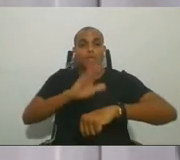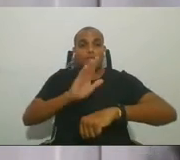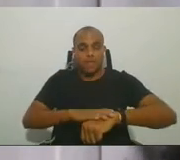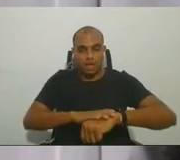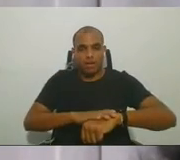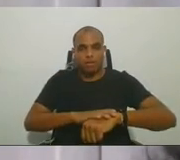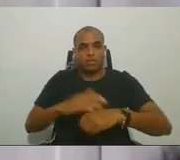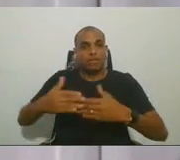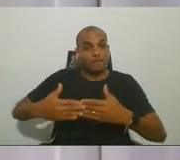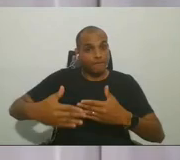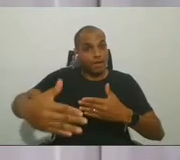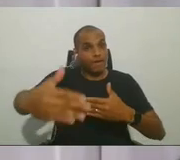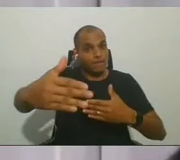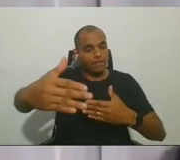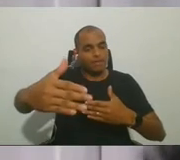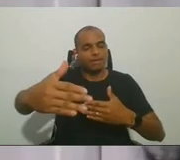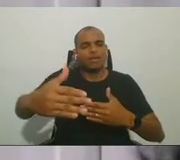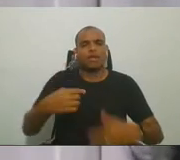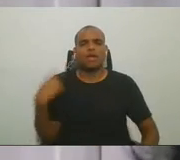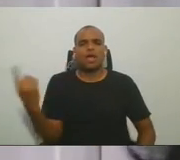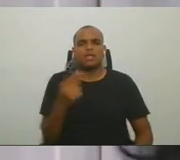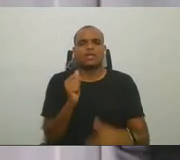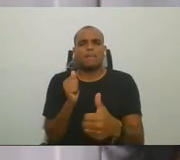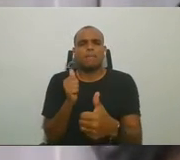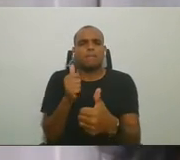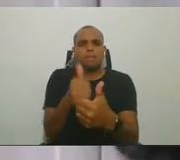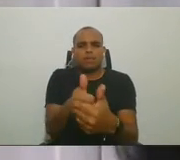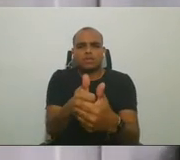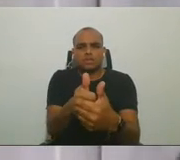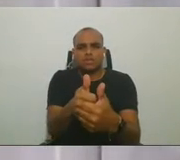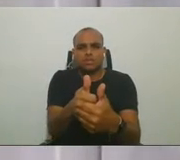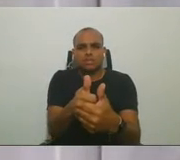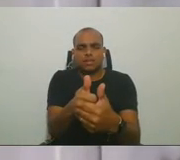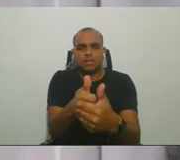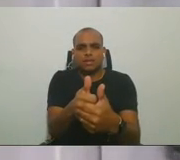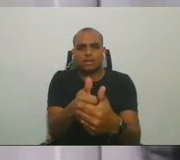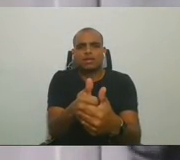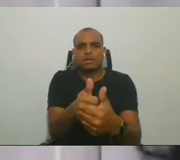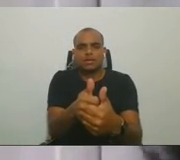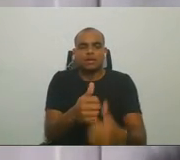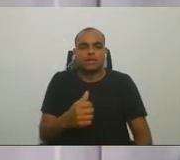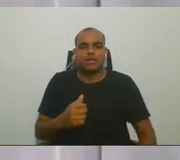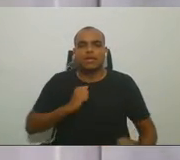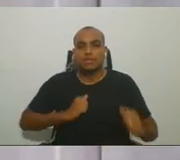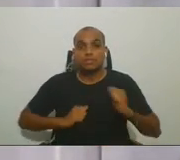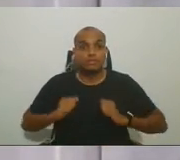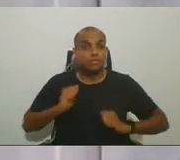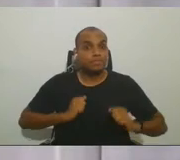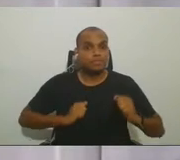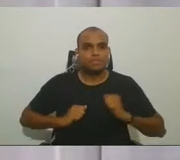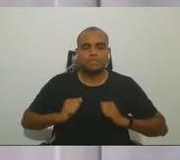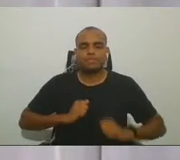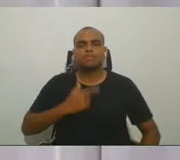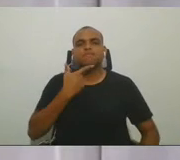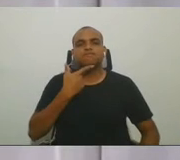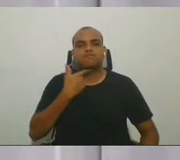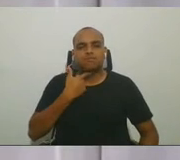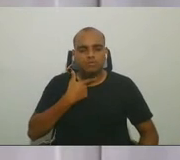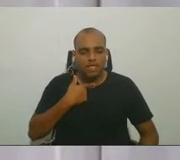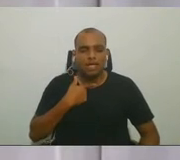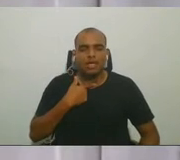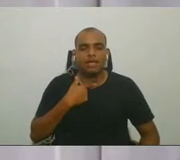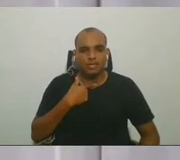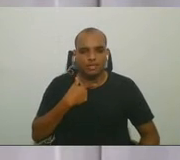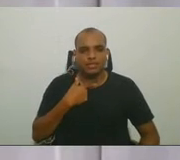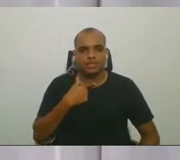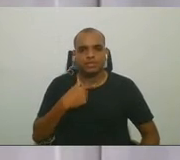vir e nos aproxima ao otimismo da vontade tão proclamado por